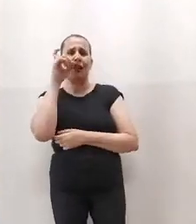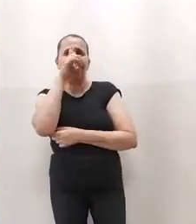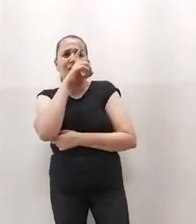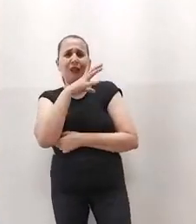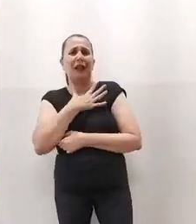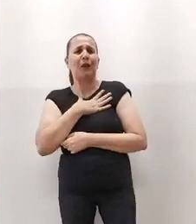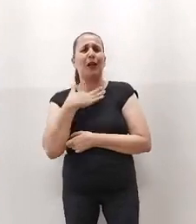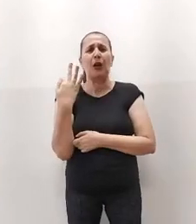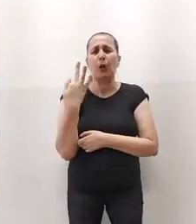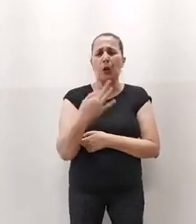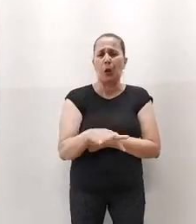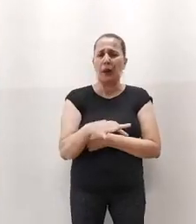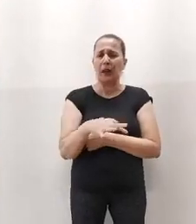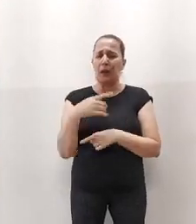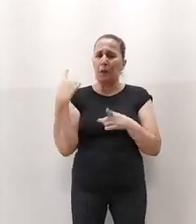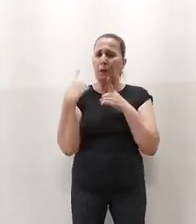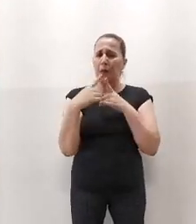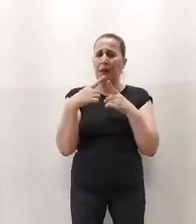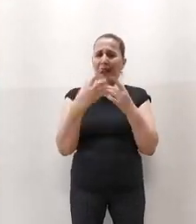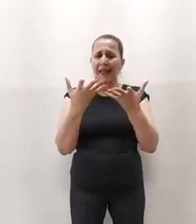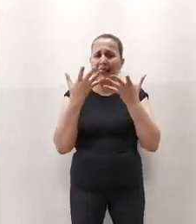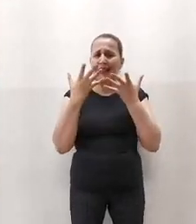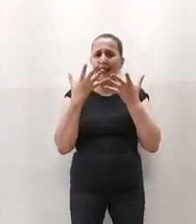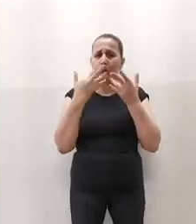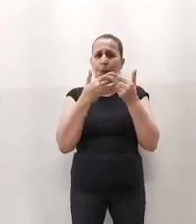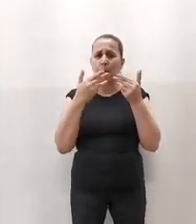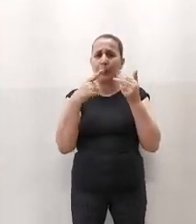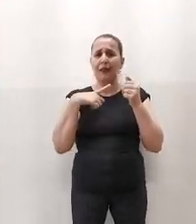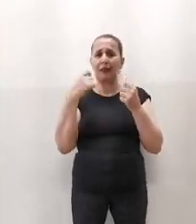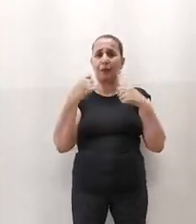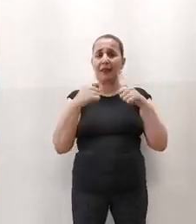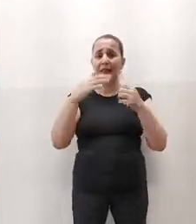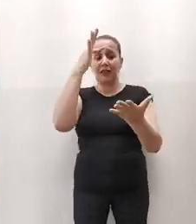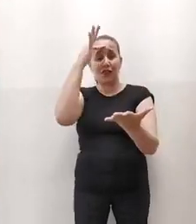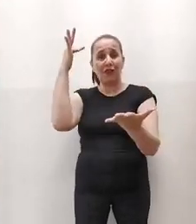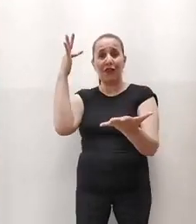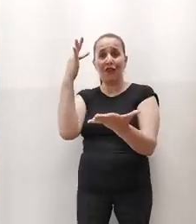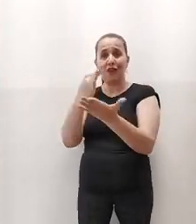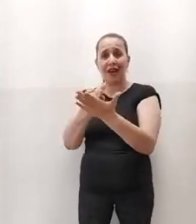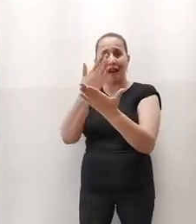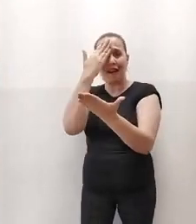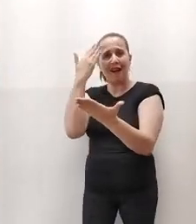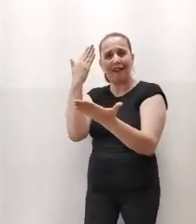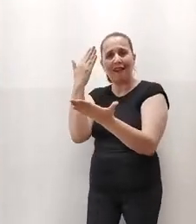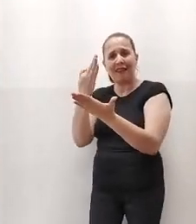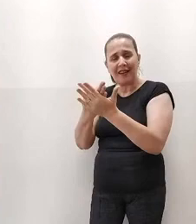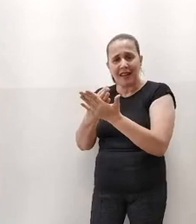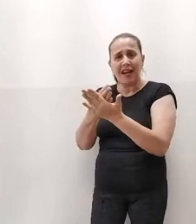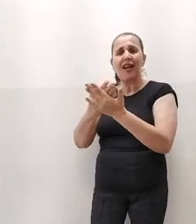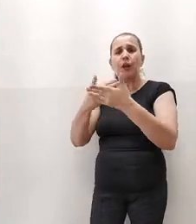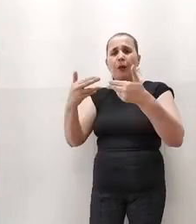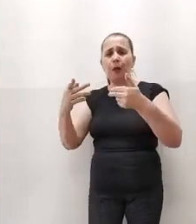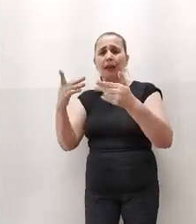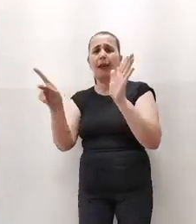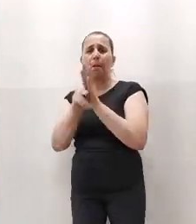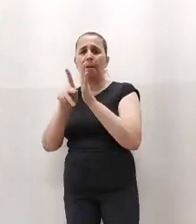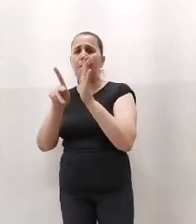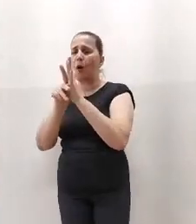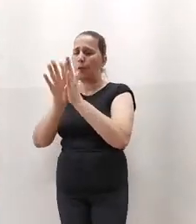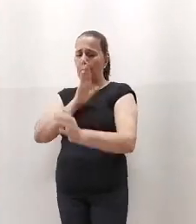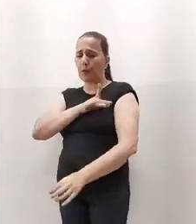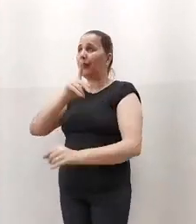dolorosa e por isso ela requer uma coisa que se chama fé. Crer em algo que está no coração